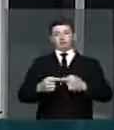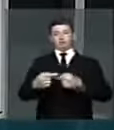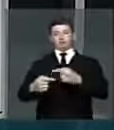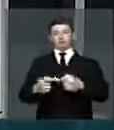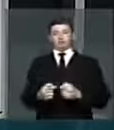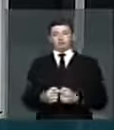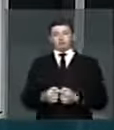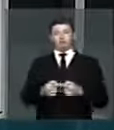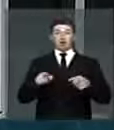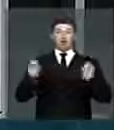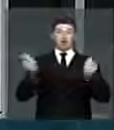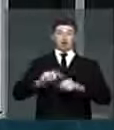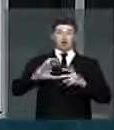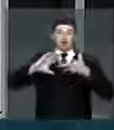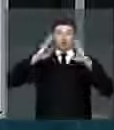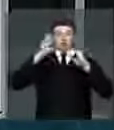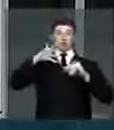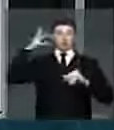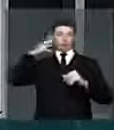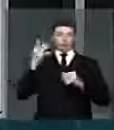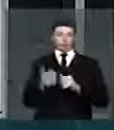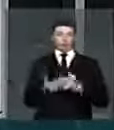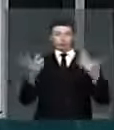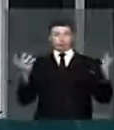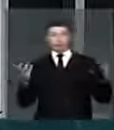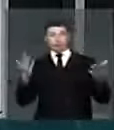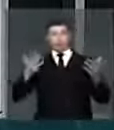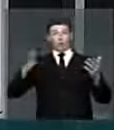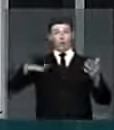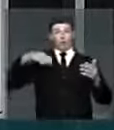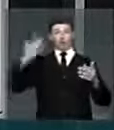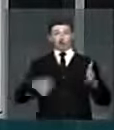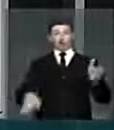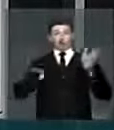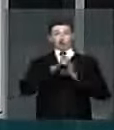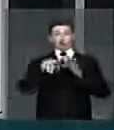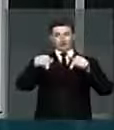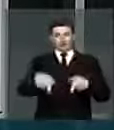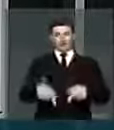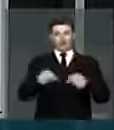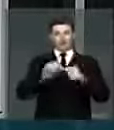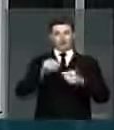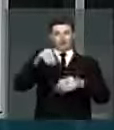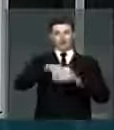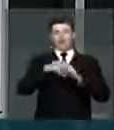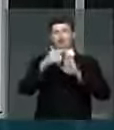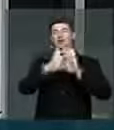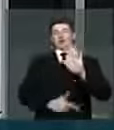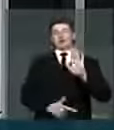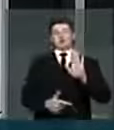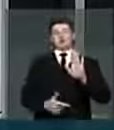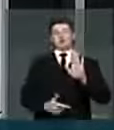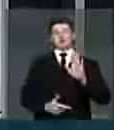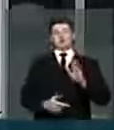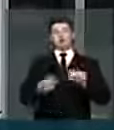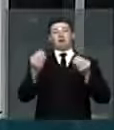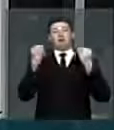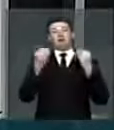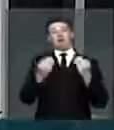se possa fazer a reforma política. Então, quando se vem aqui com essa história de que vai fazer voto em lista